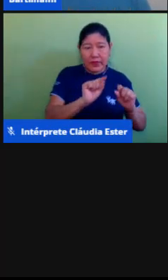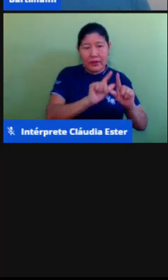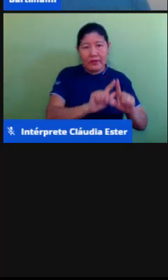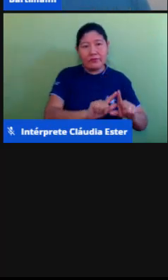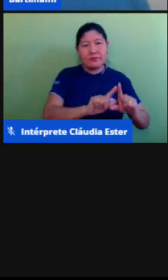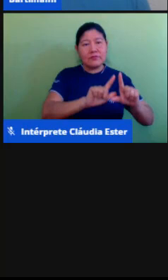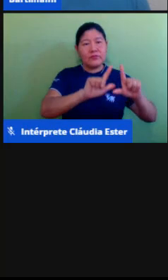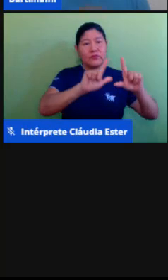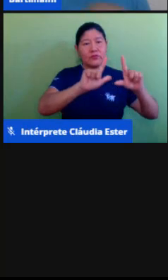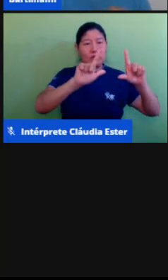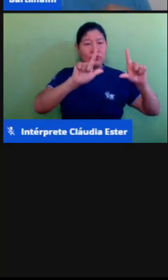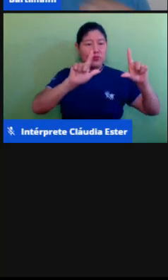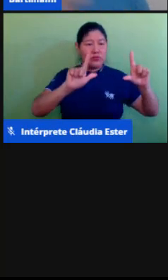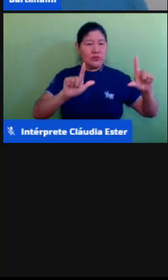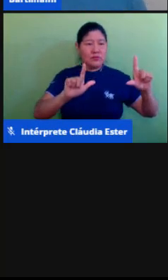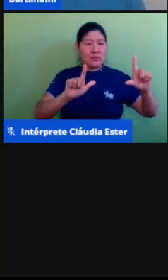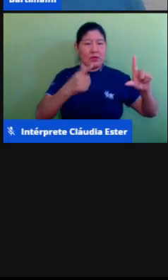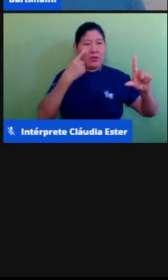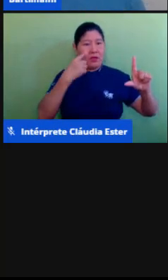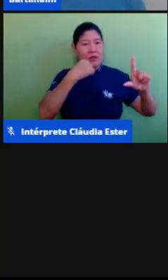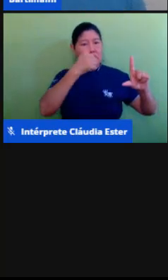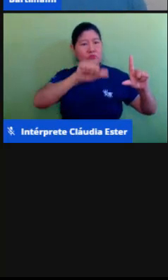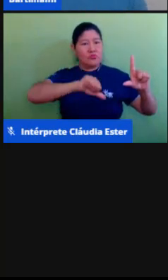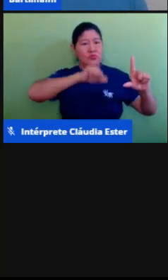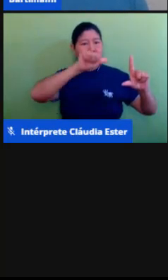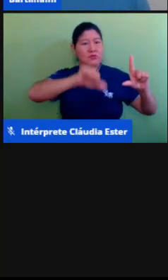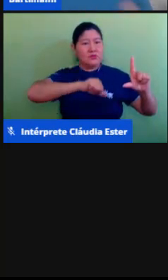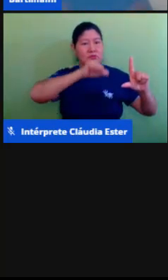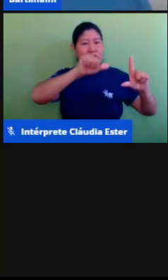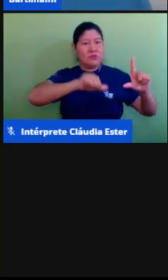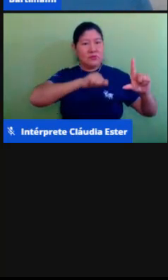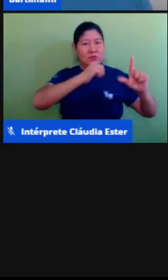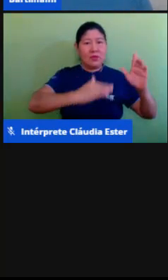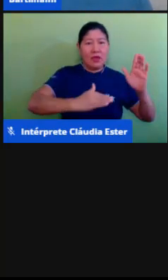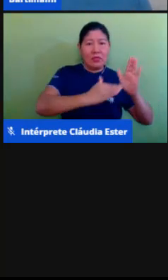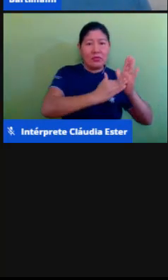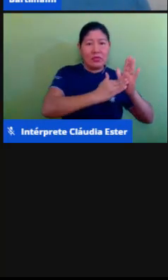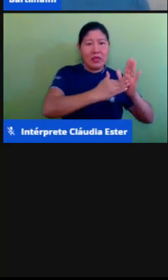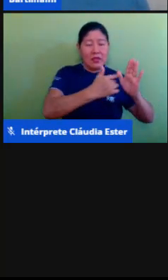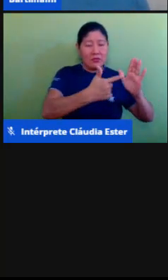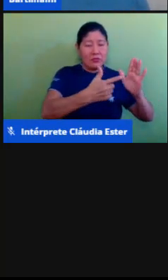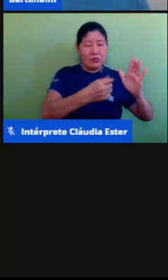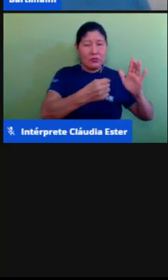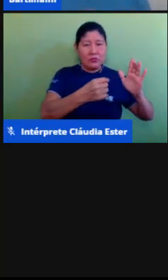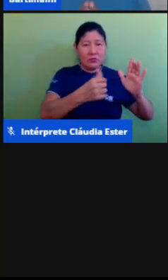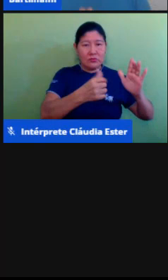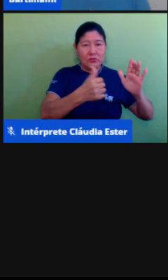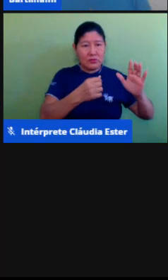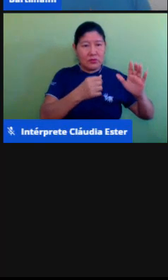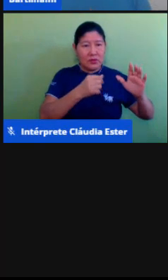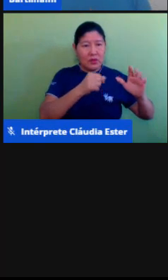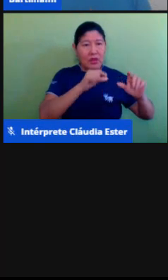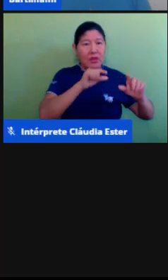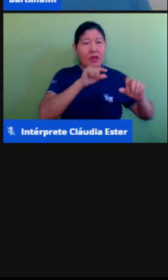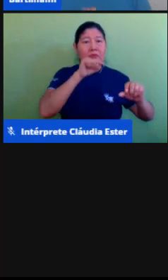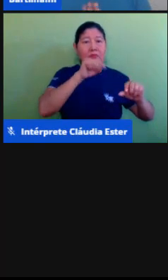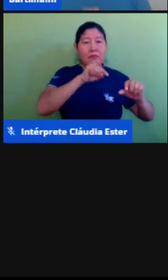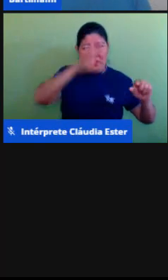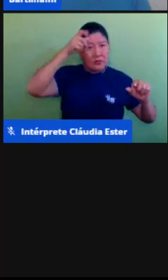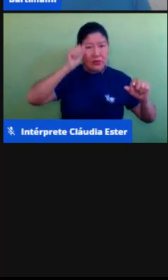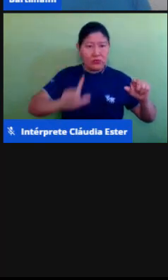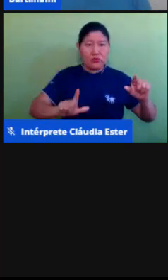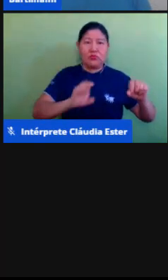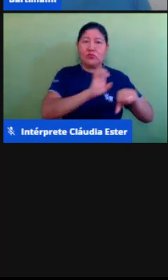as alterações de uso da terra de 85 a 2019 para o estado de Mato Grosso do Sul. Por isso, é